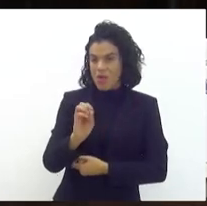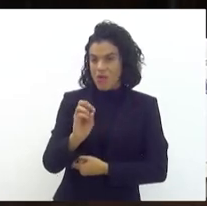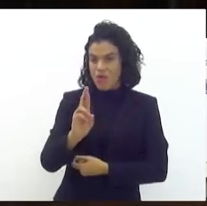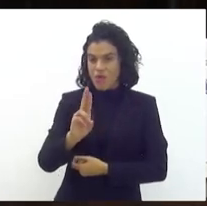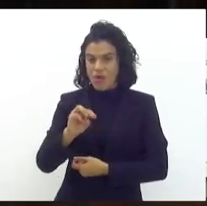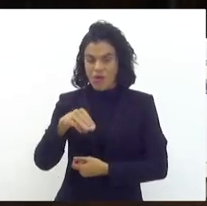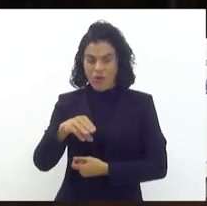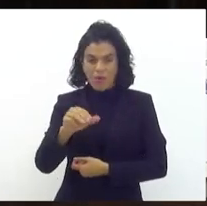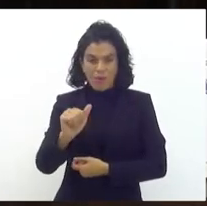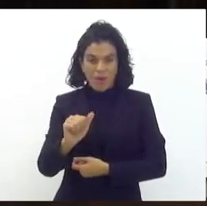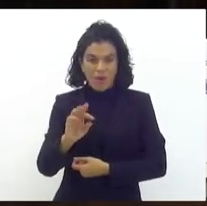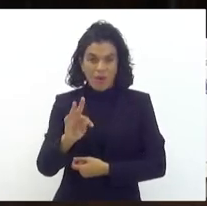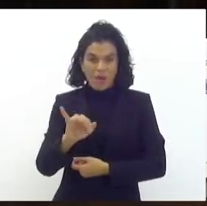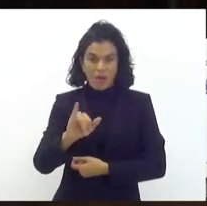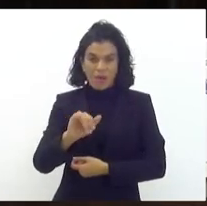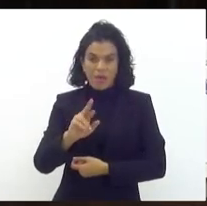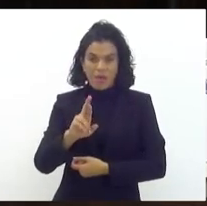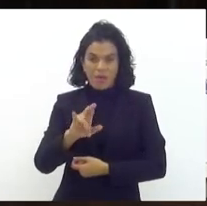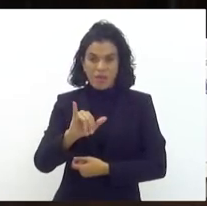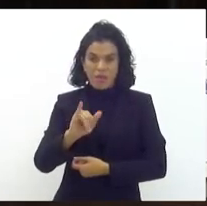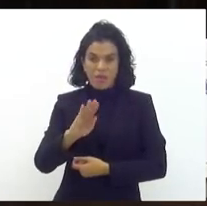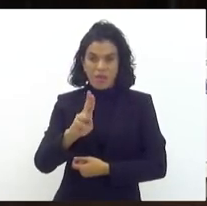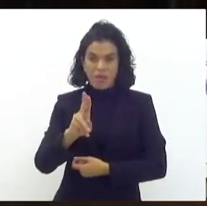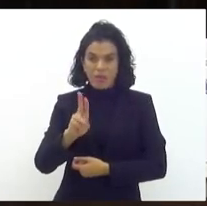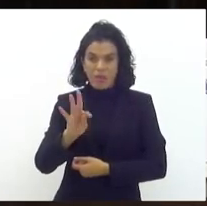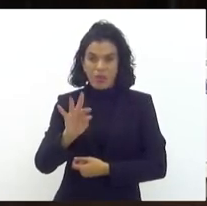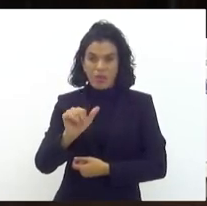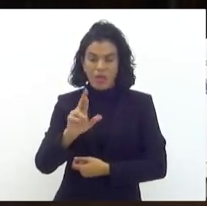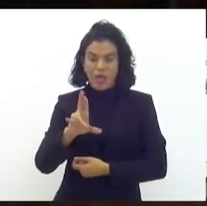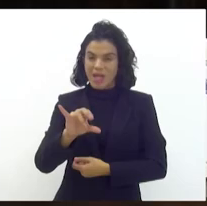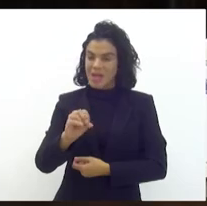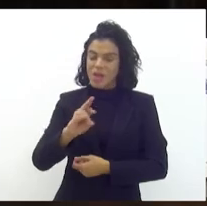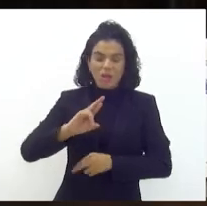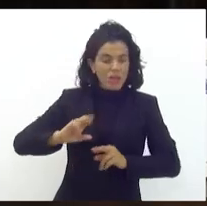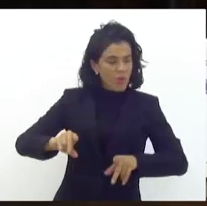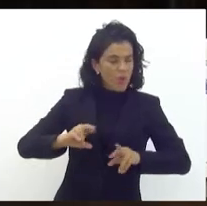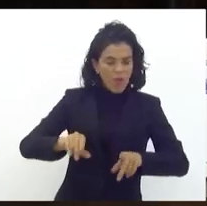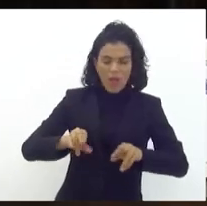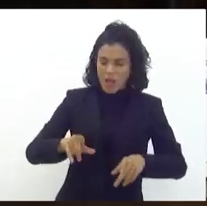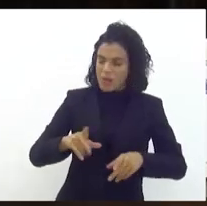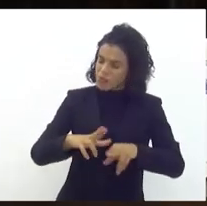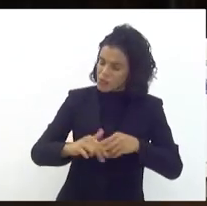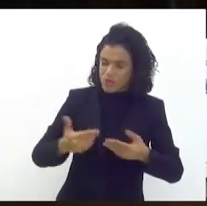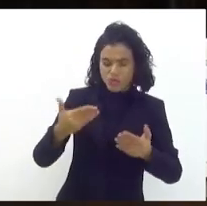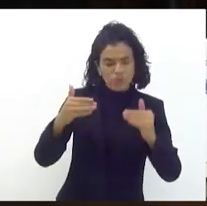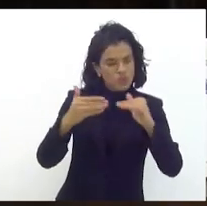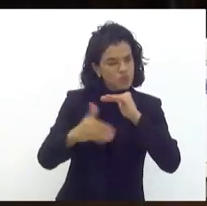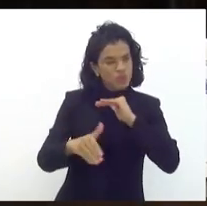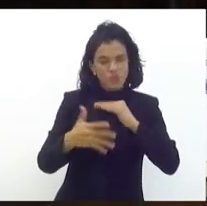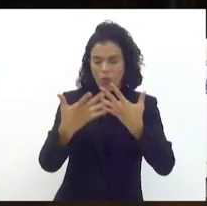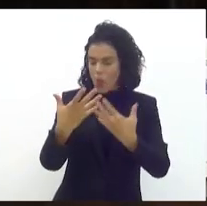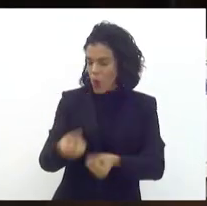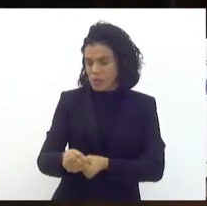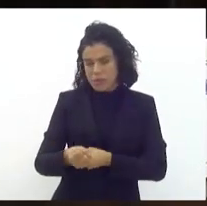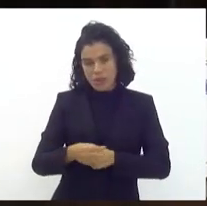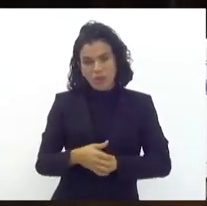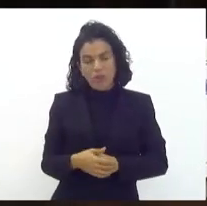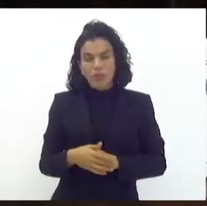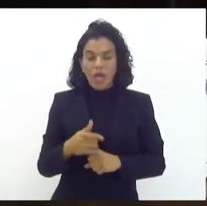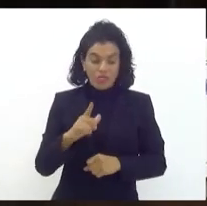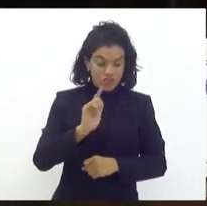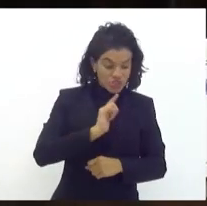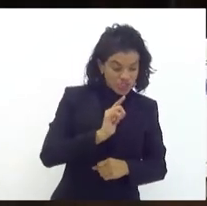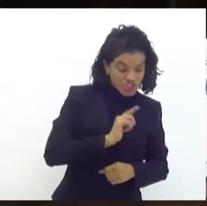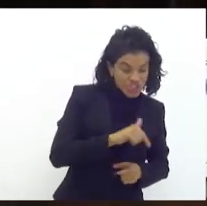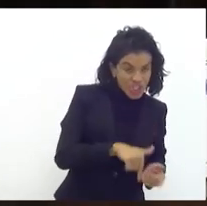o que nós temos aí não é uma reforma tributária em hipótese nenhuma o que a gente tem e o que a gente